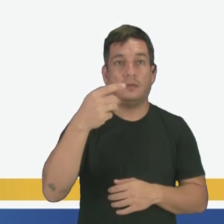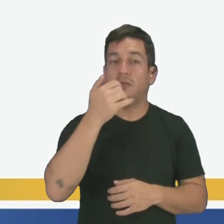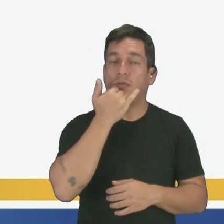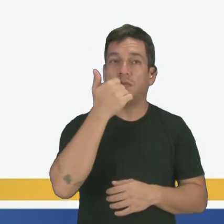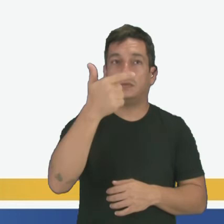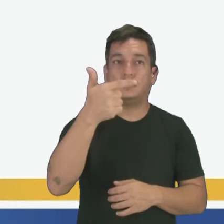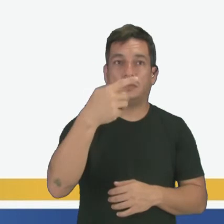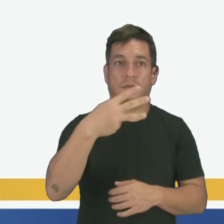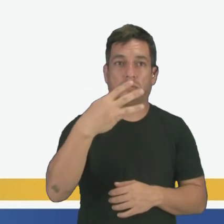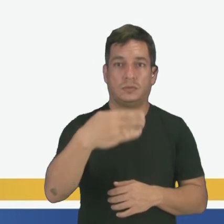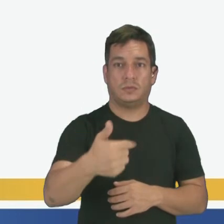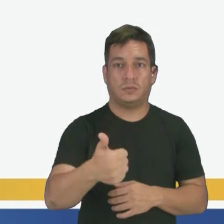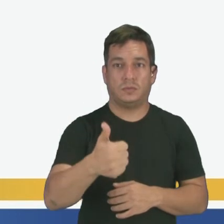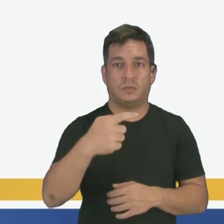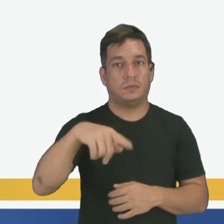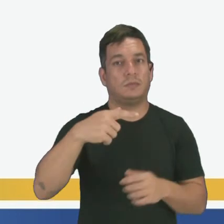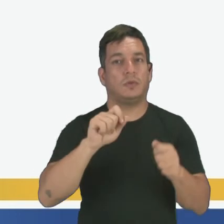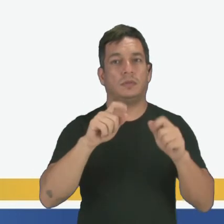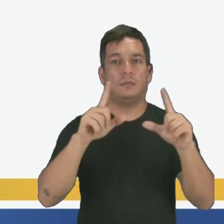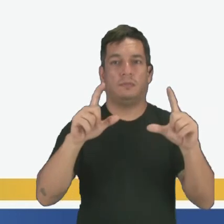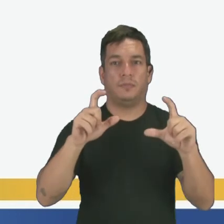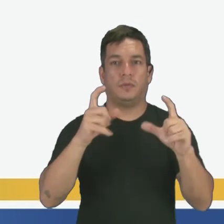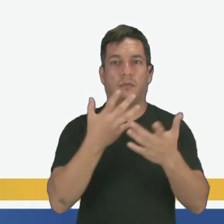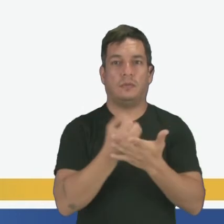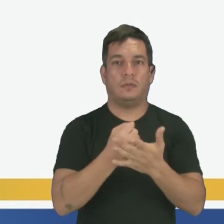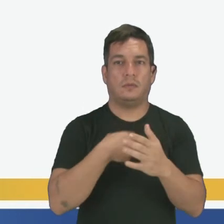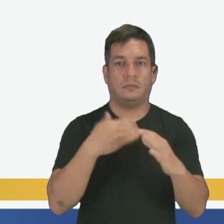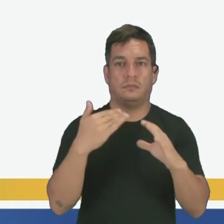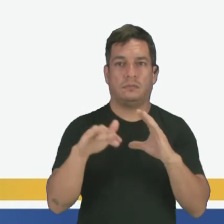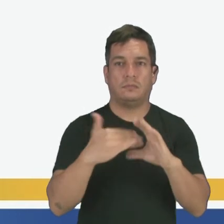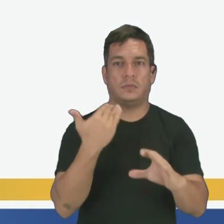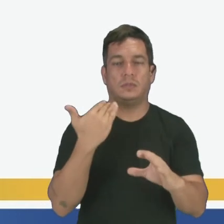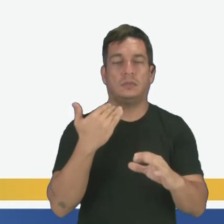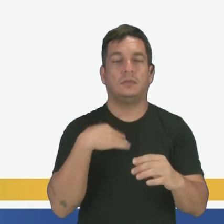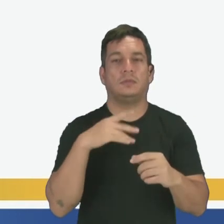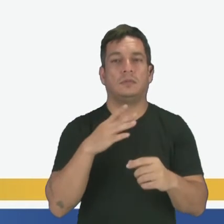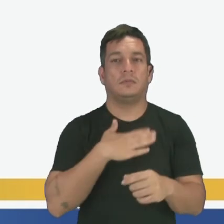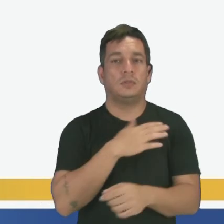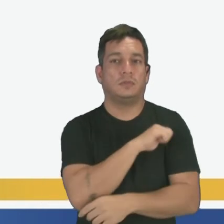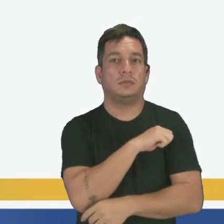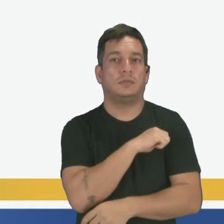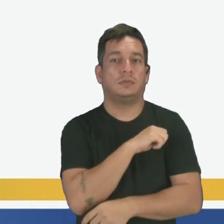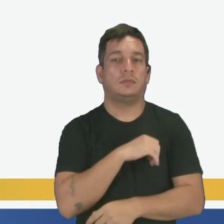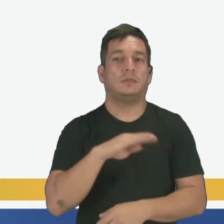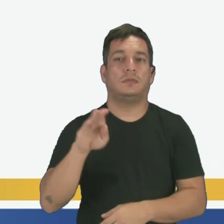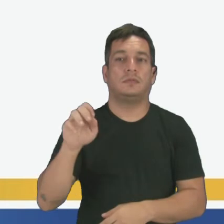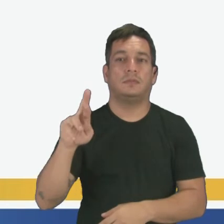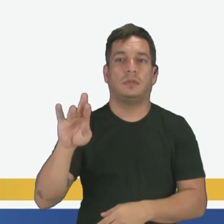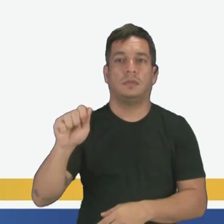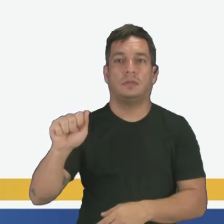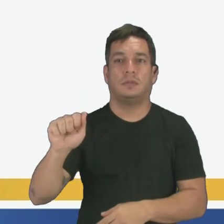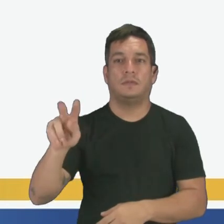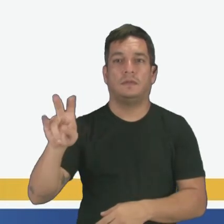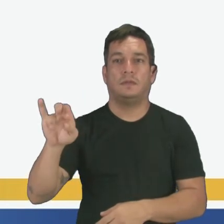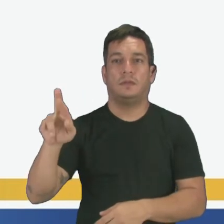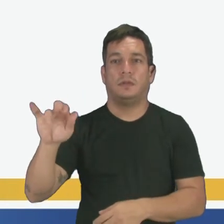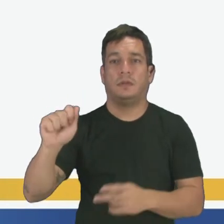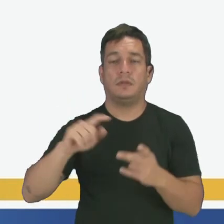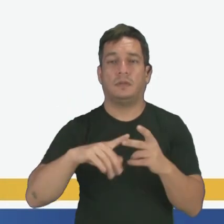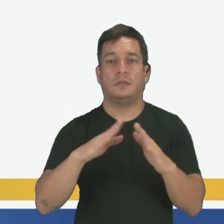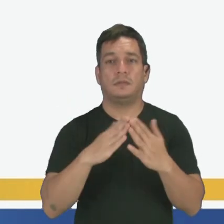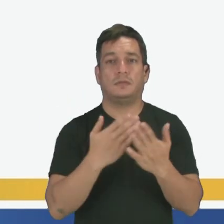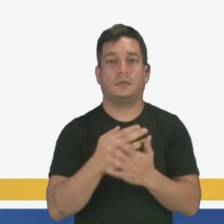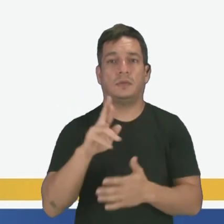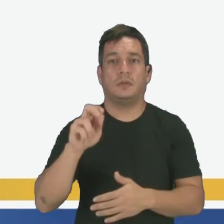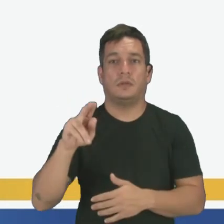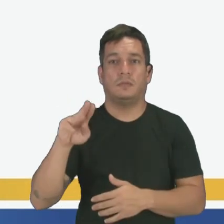Tudo bem? Você pode estar printando e mandando para mim, os meus alunos do Berta Vieira, Raimundo Hermínio, que eu vou